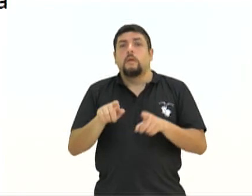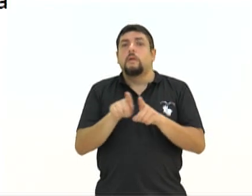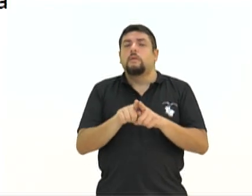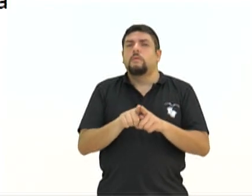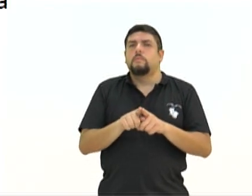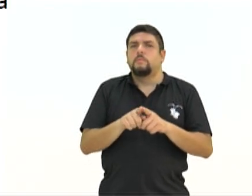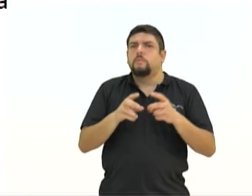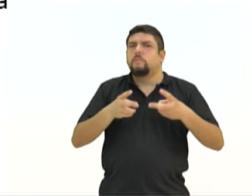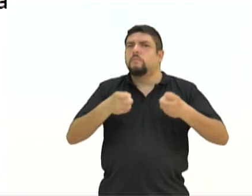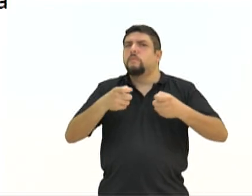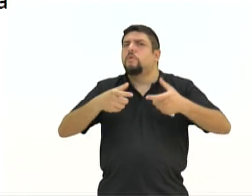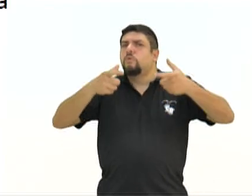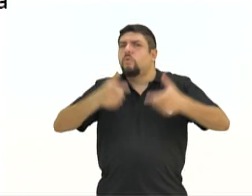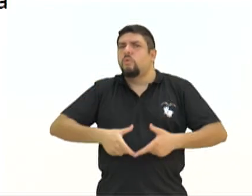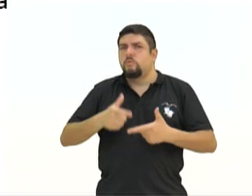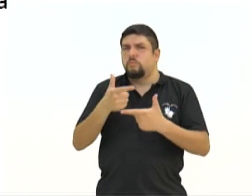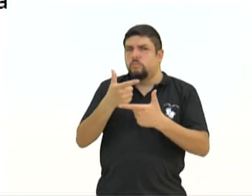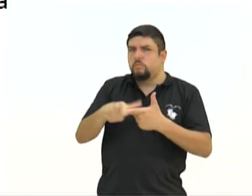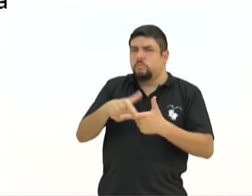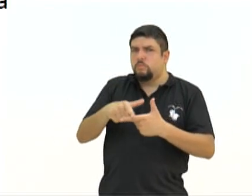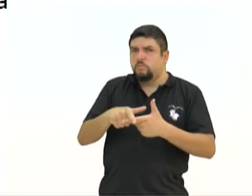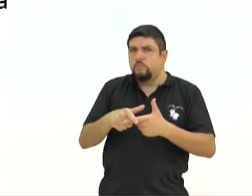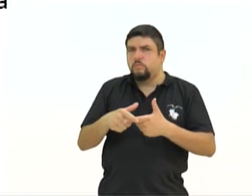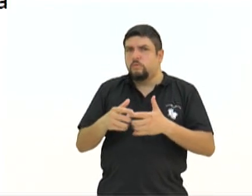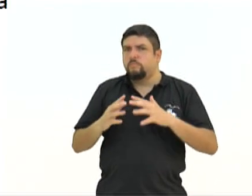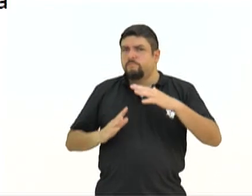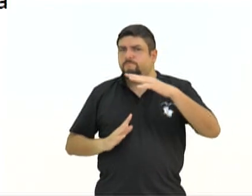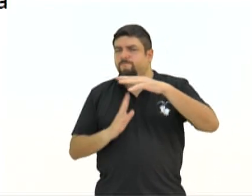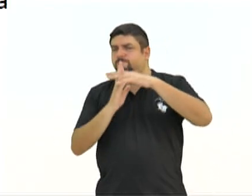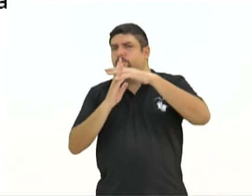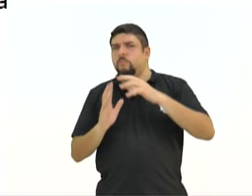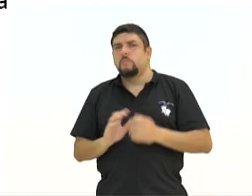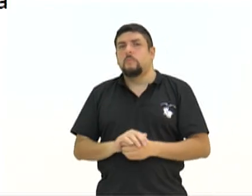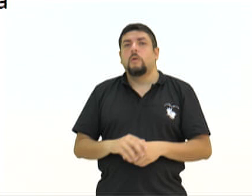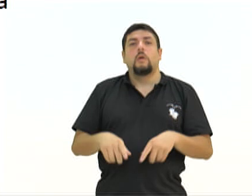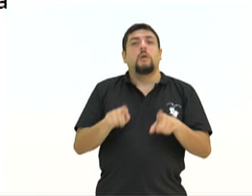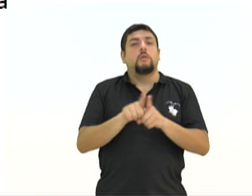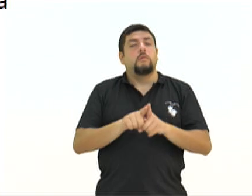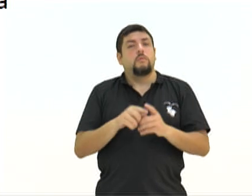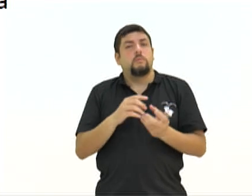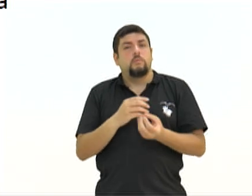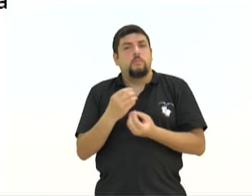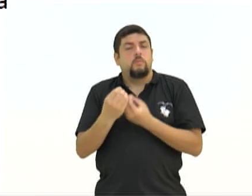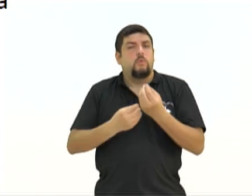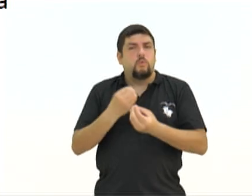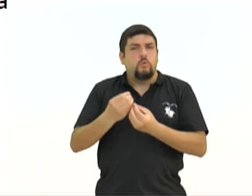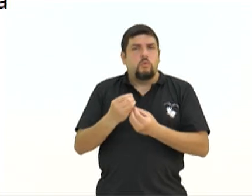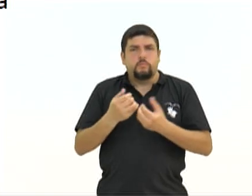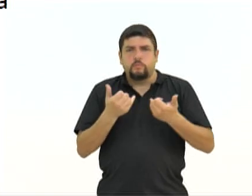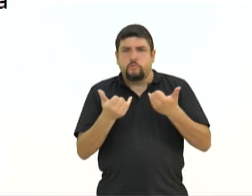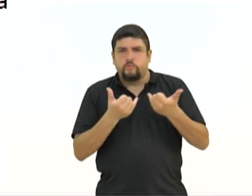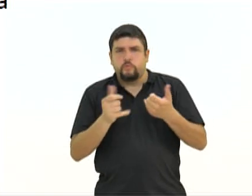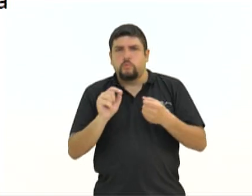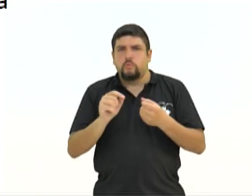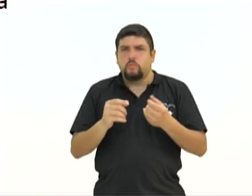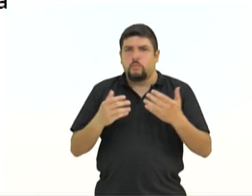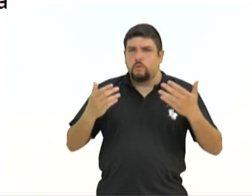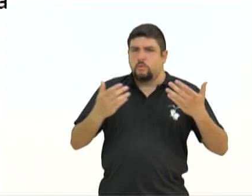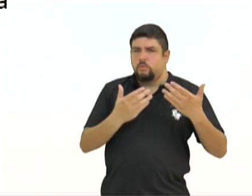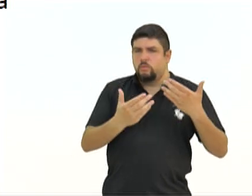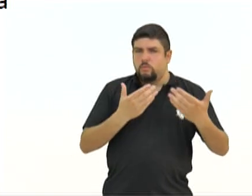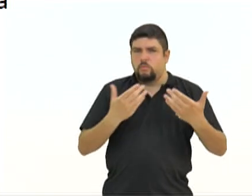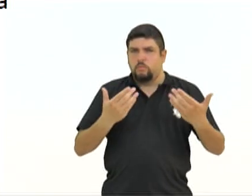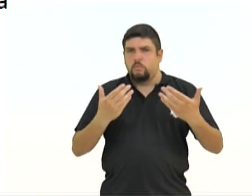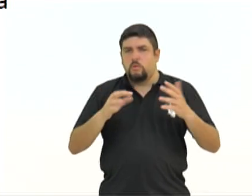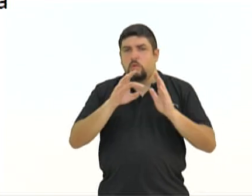conflito gerador de uma narrativa e reconhecer as diferentes formas de tratar uma informação, comparando textos que tratam do